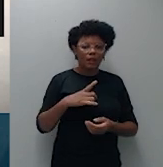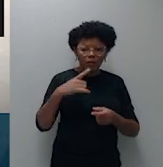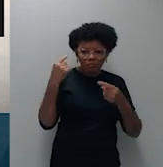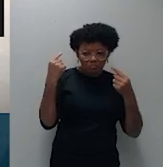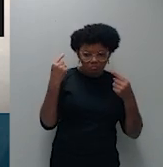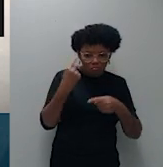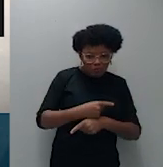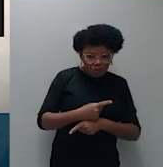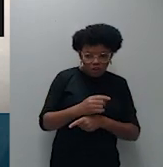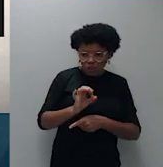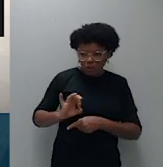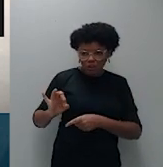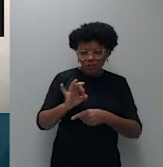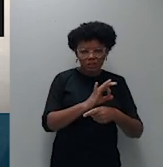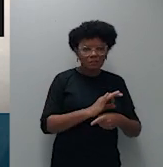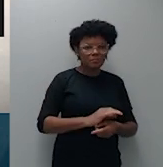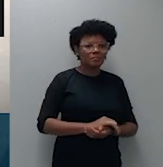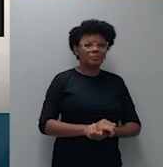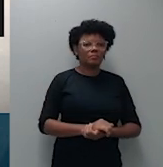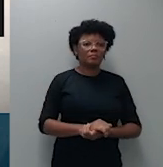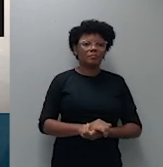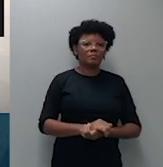alguma divergência